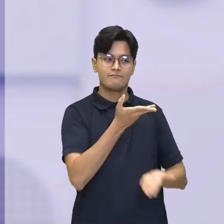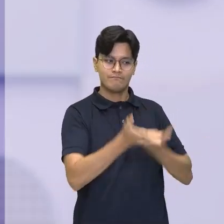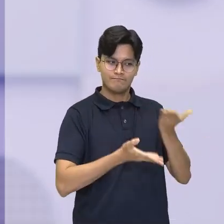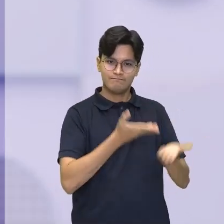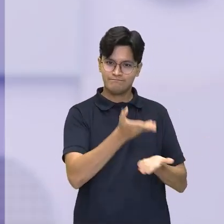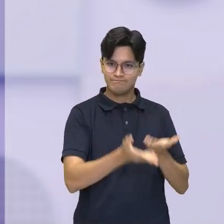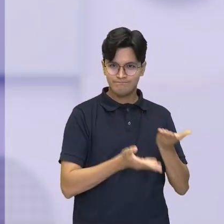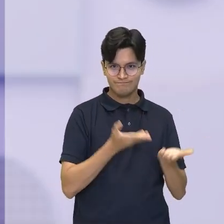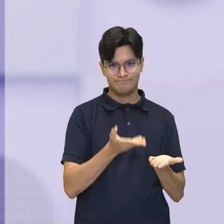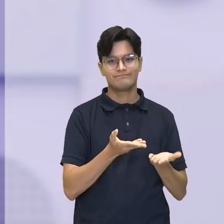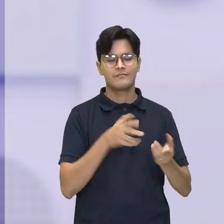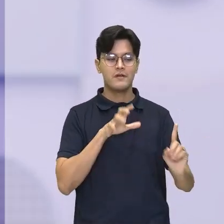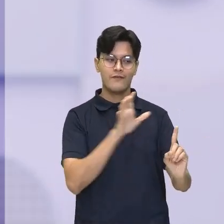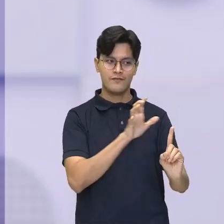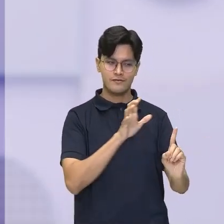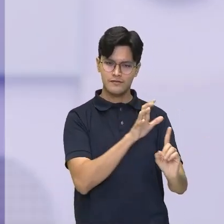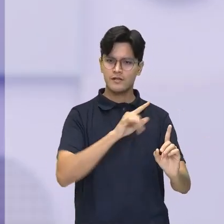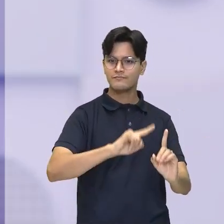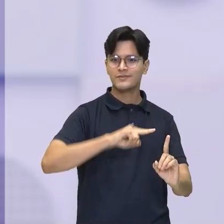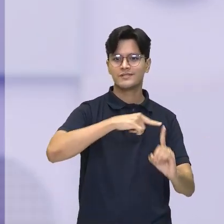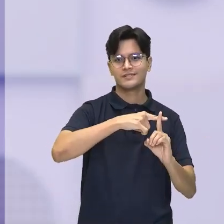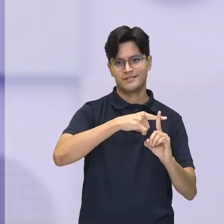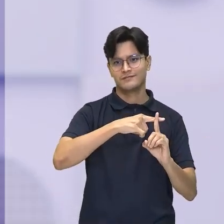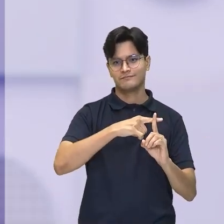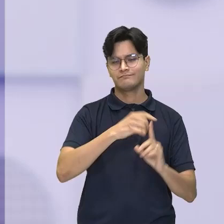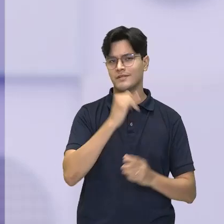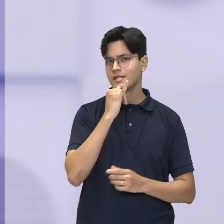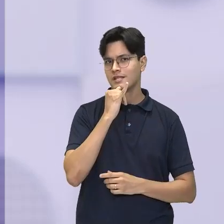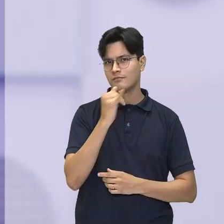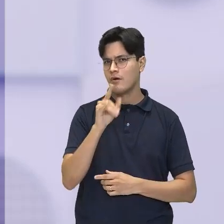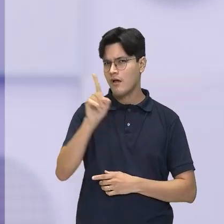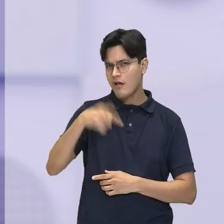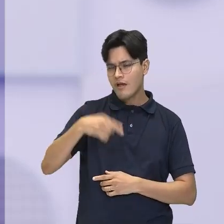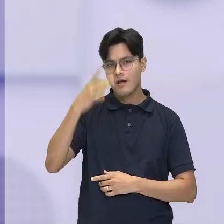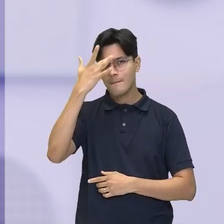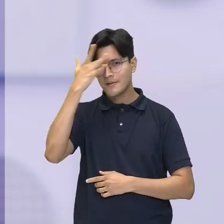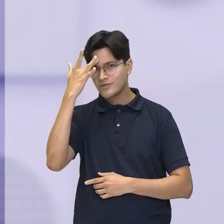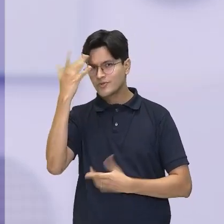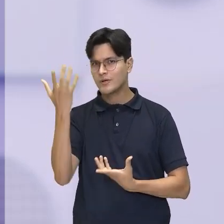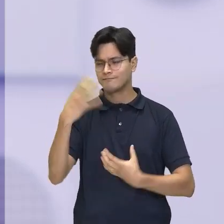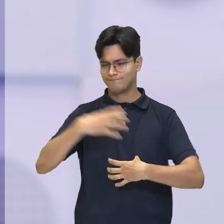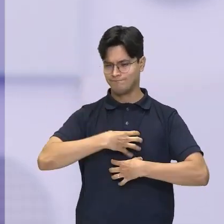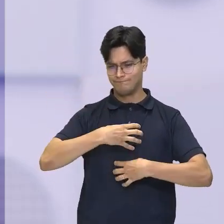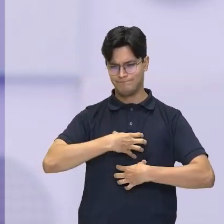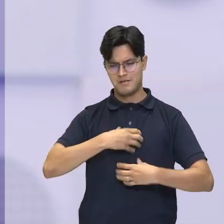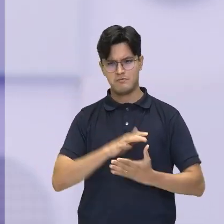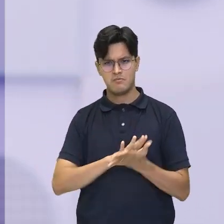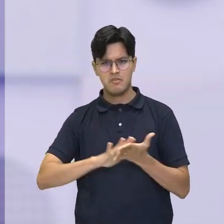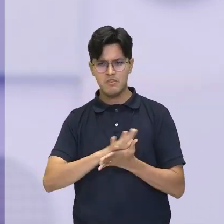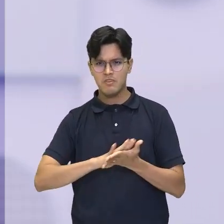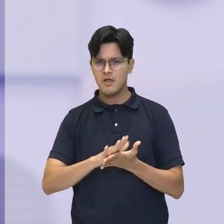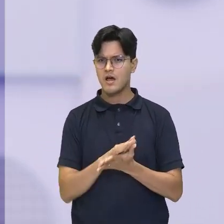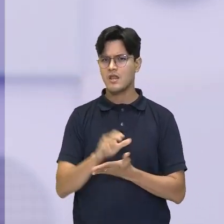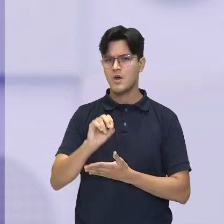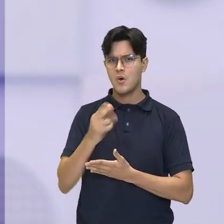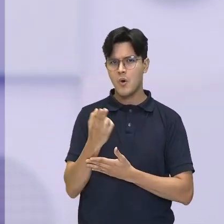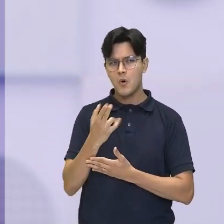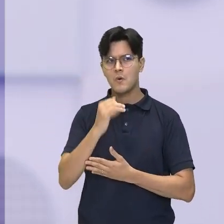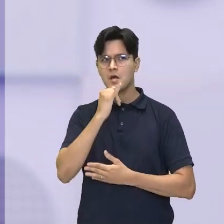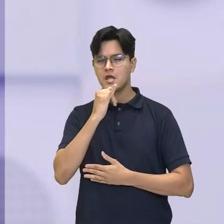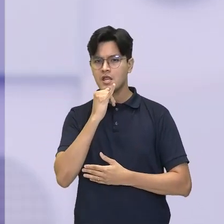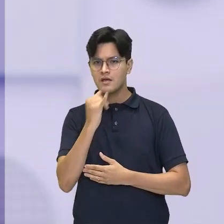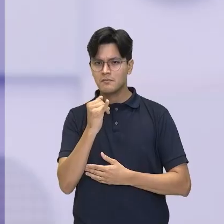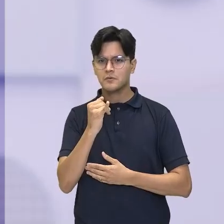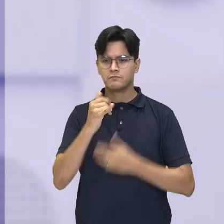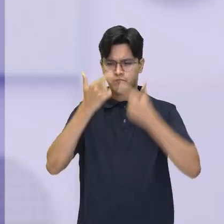sem sentimentos, como algo frio, mas ela é vista como algo que inspira. Como o líder religioso,